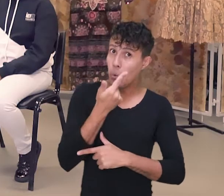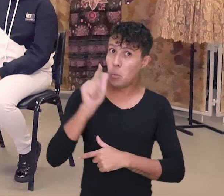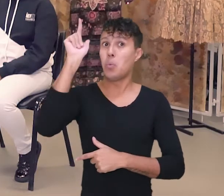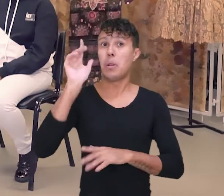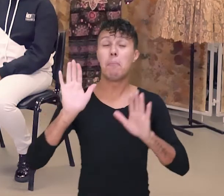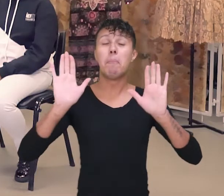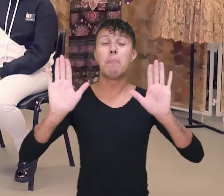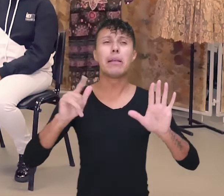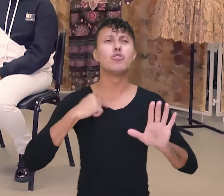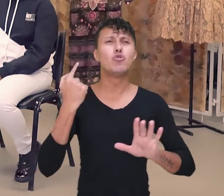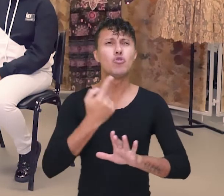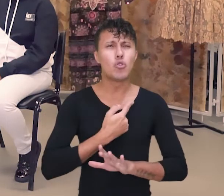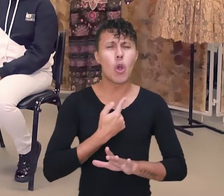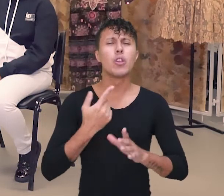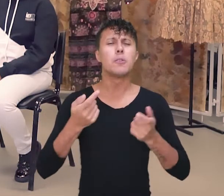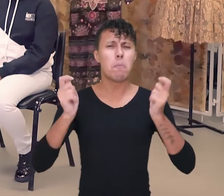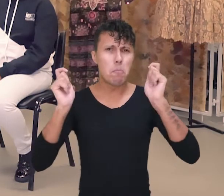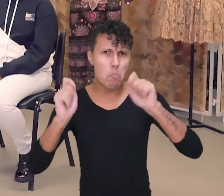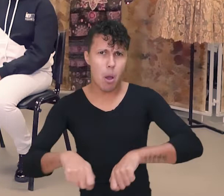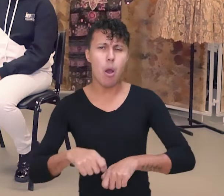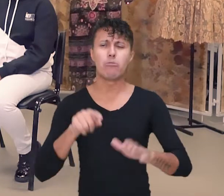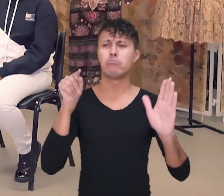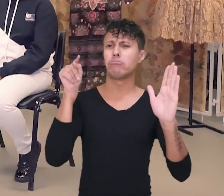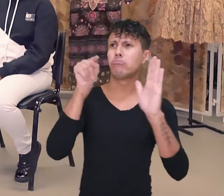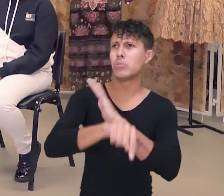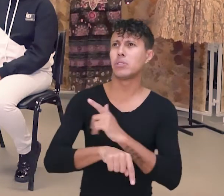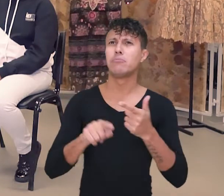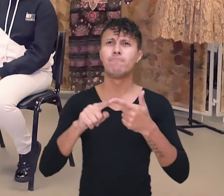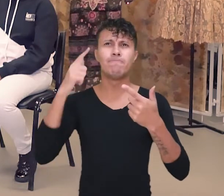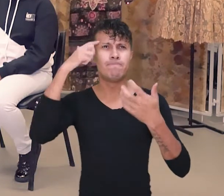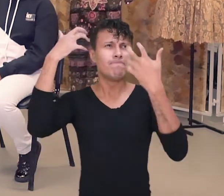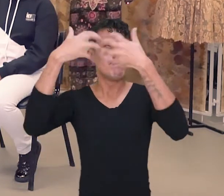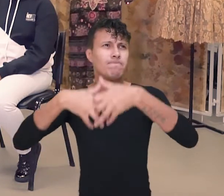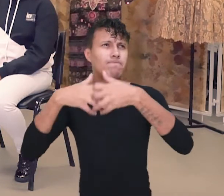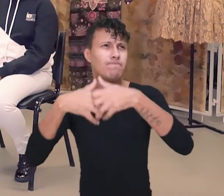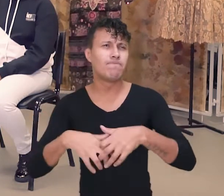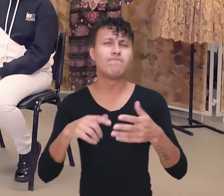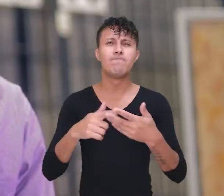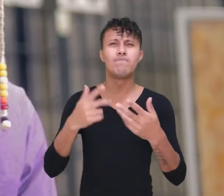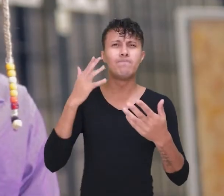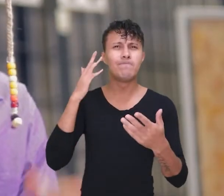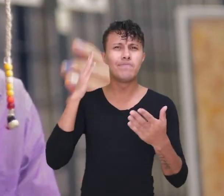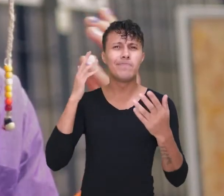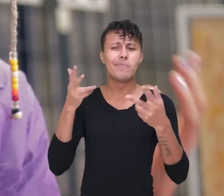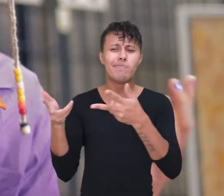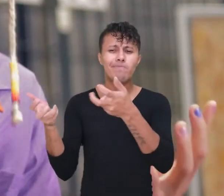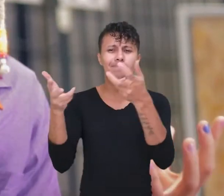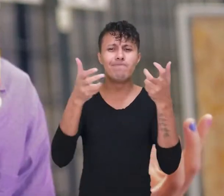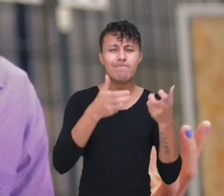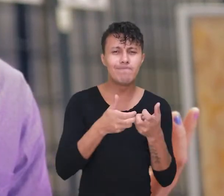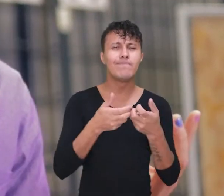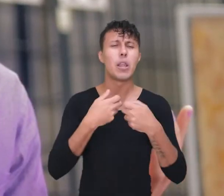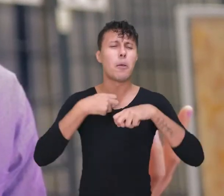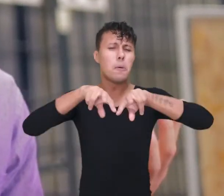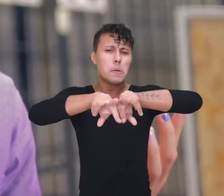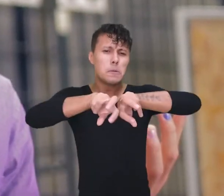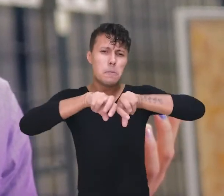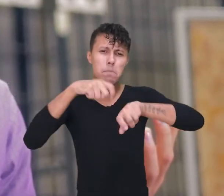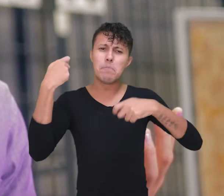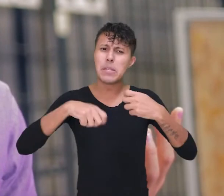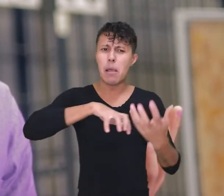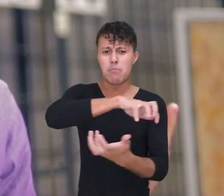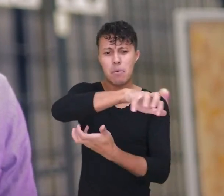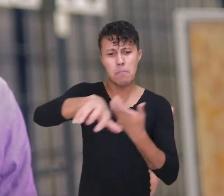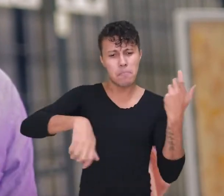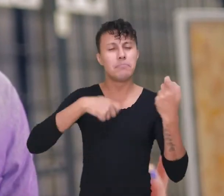gente pode questionar, enquanto a gente tá compreendendo que precisa fazer uma